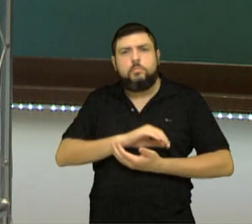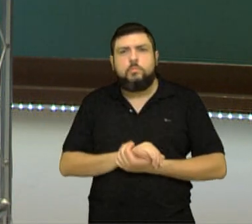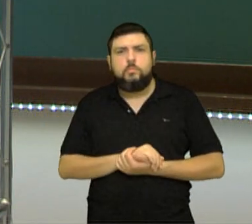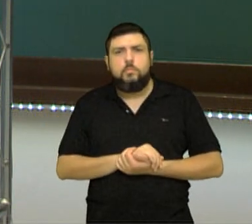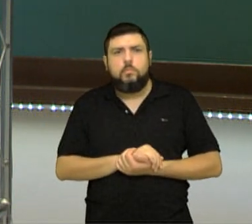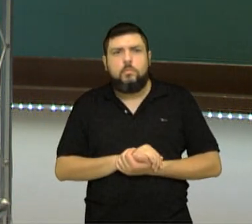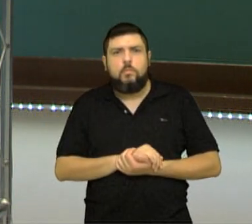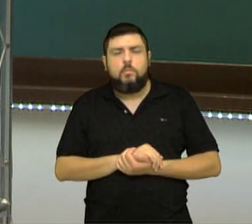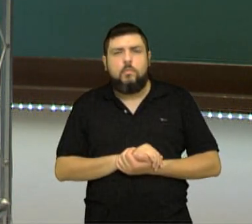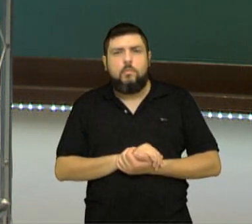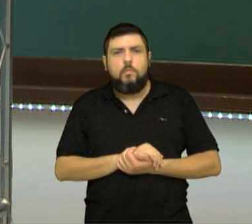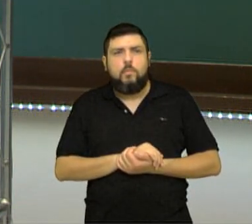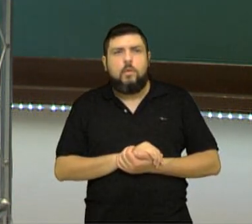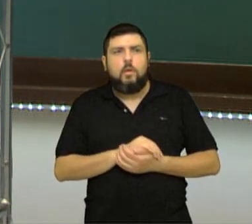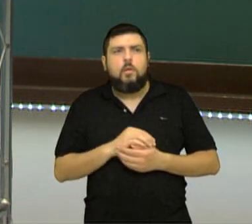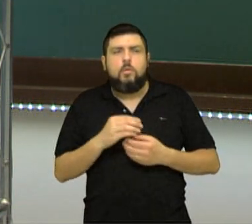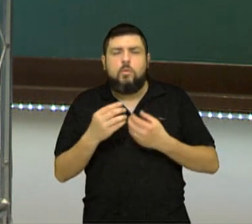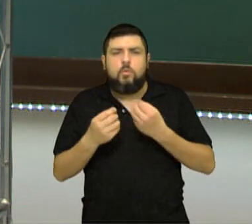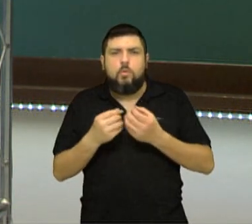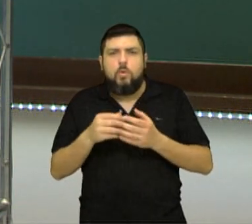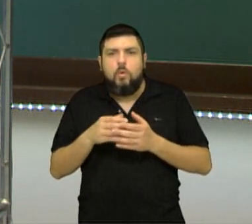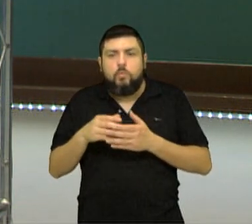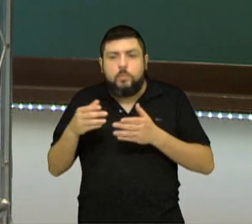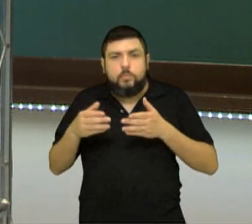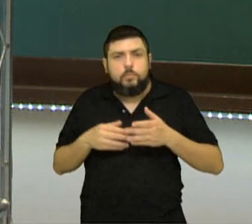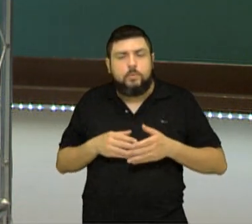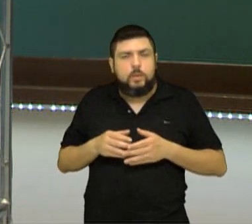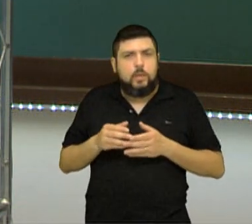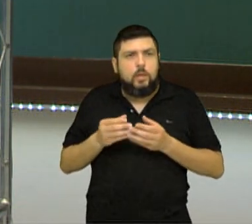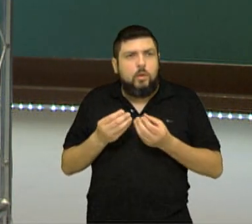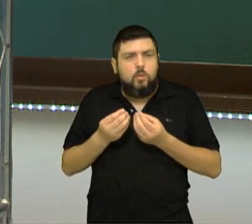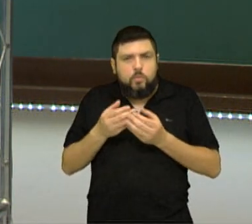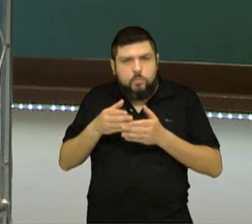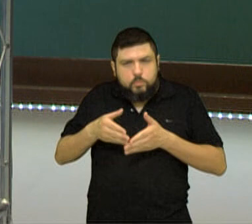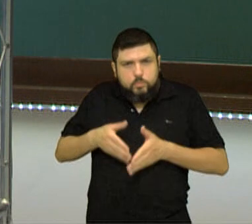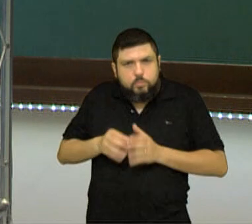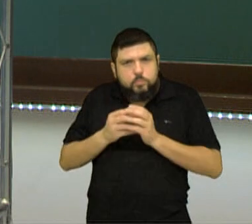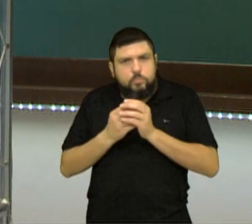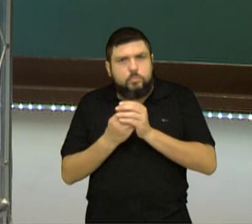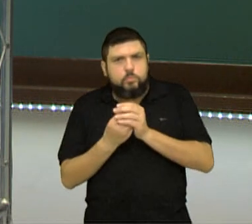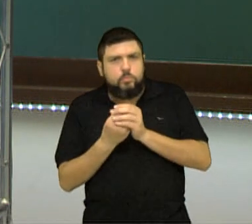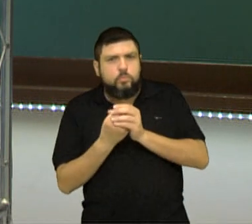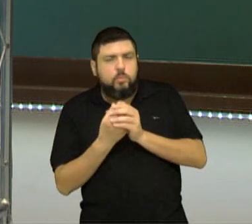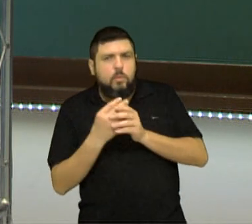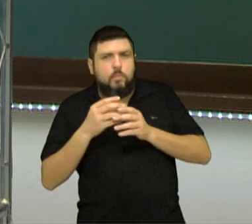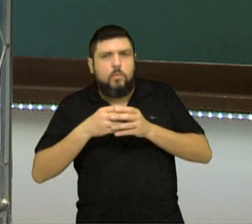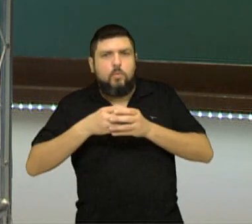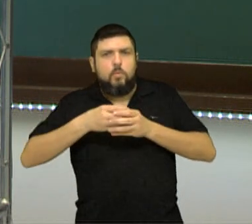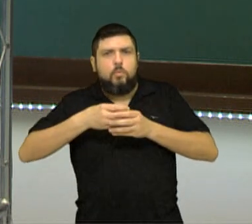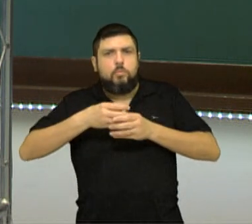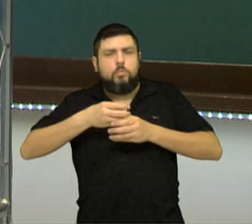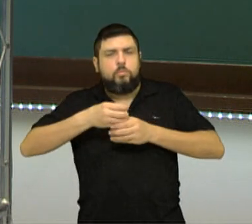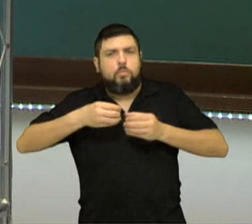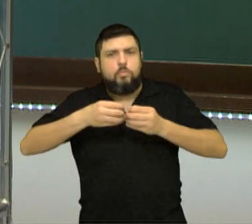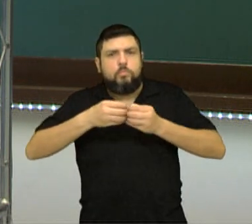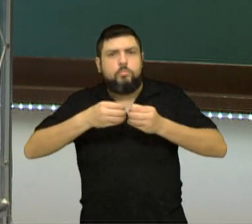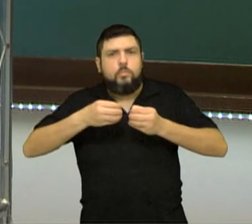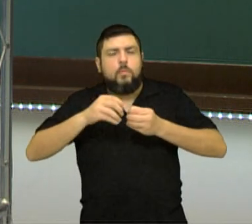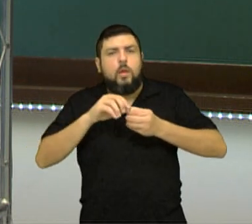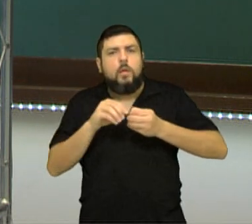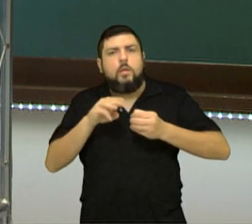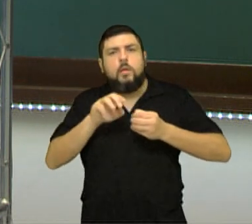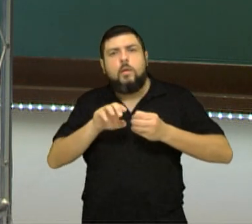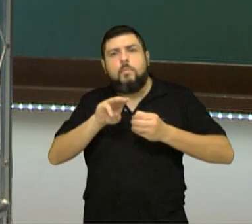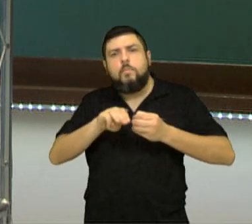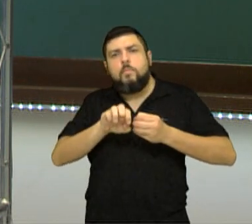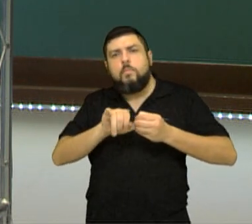ovócitos primários já paralisados na primeira fase da meiose, na prófase 1 da meiose, tá? Já existe isso, e à medida que